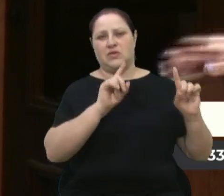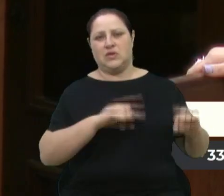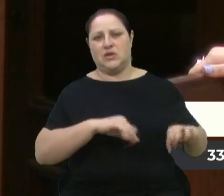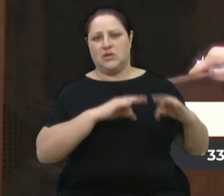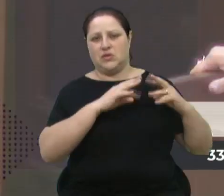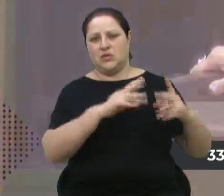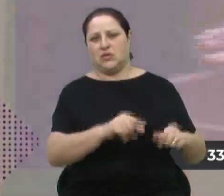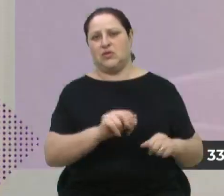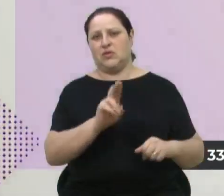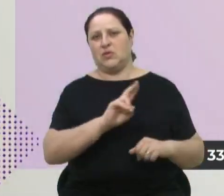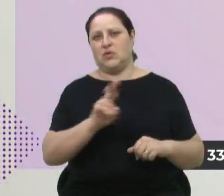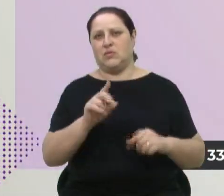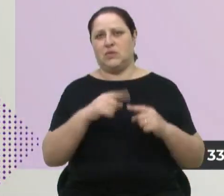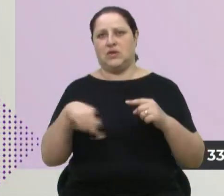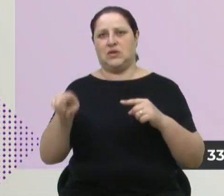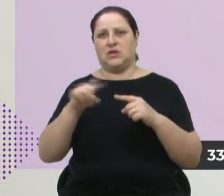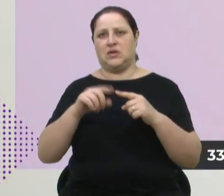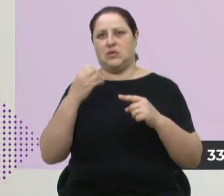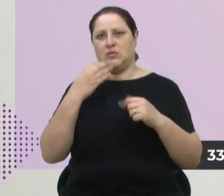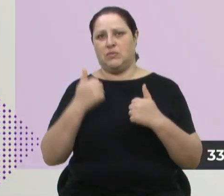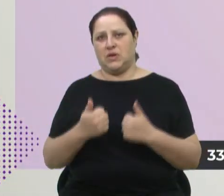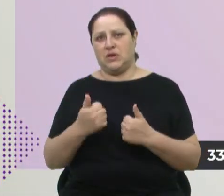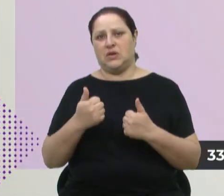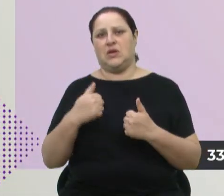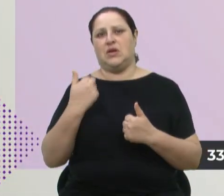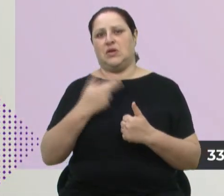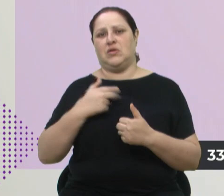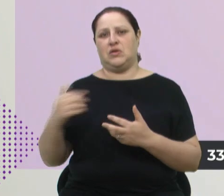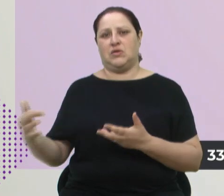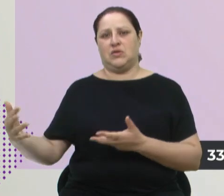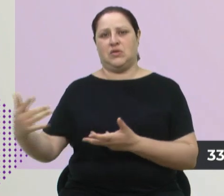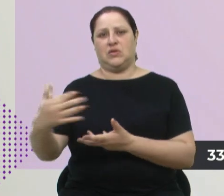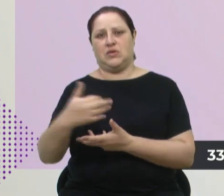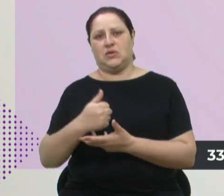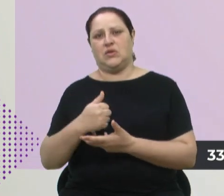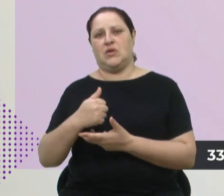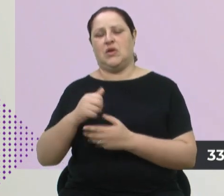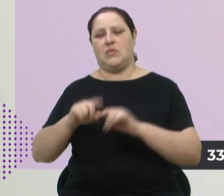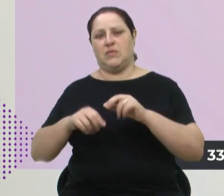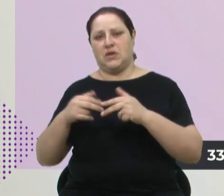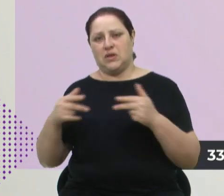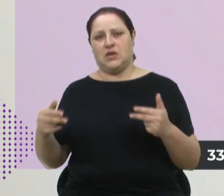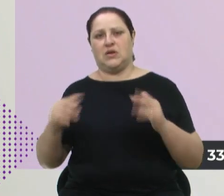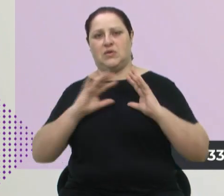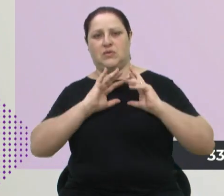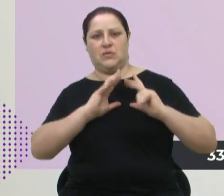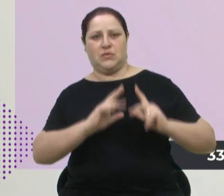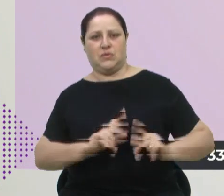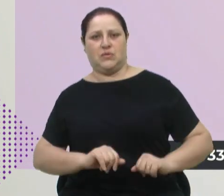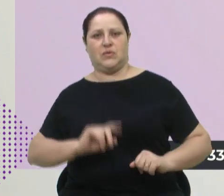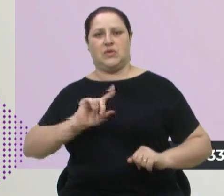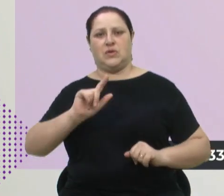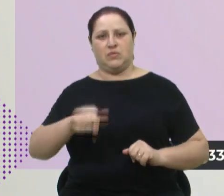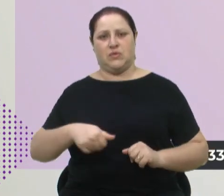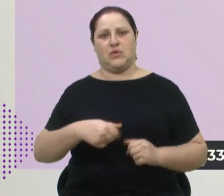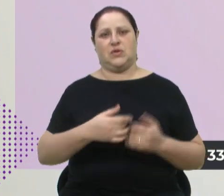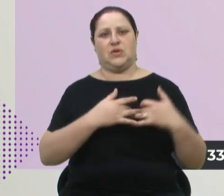campanha Ciclo do Bem, onde a gente estará coletando, né, materiais de higiene para fazer a posterior, então,